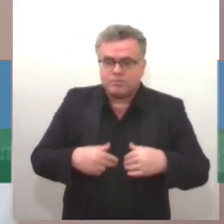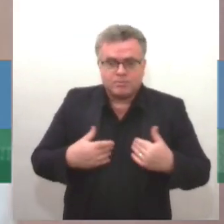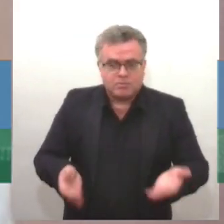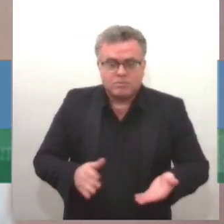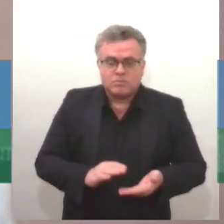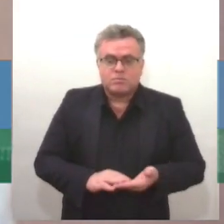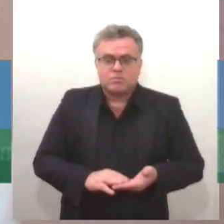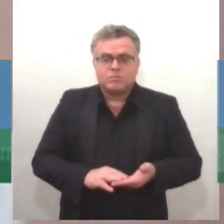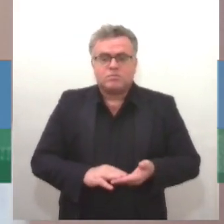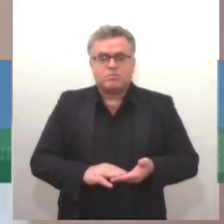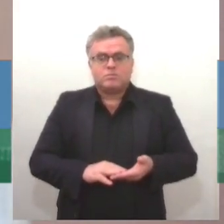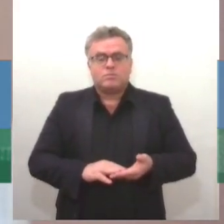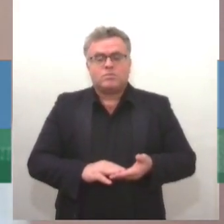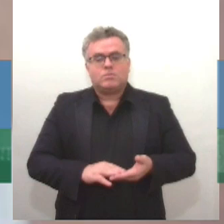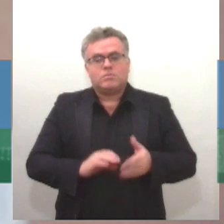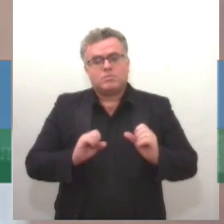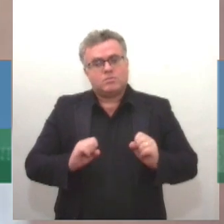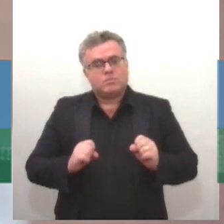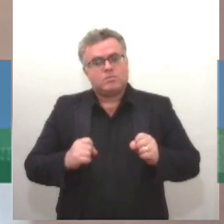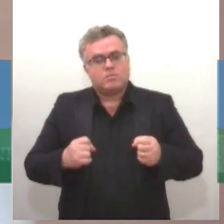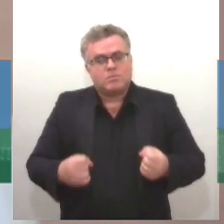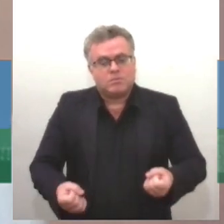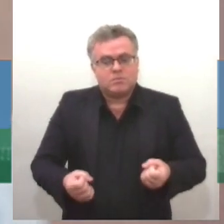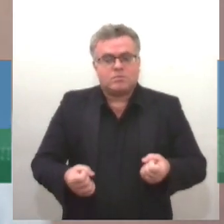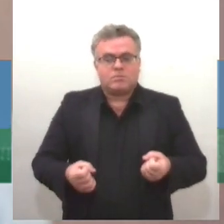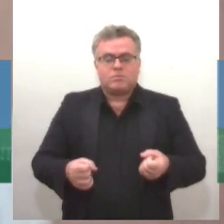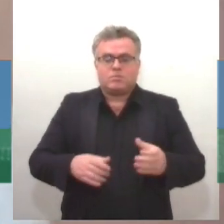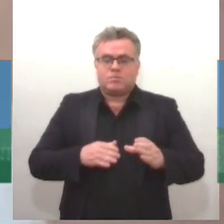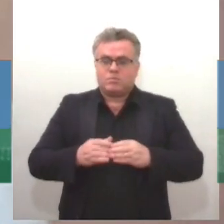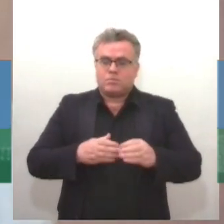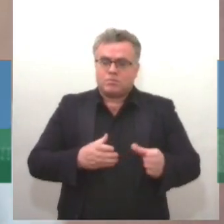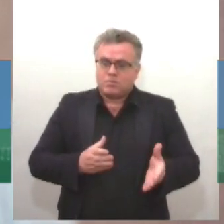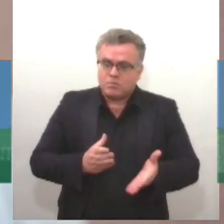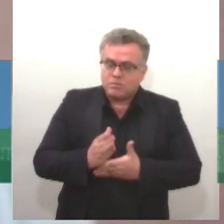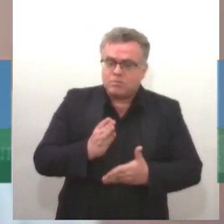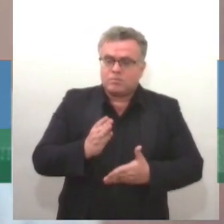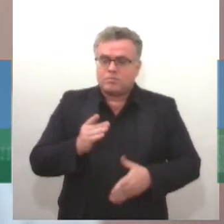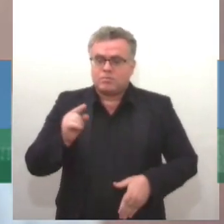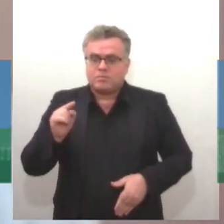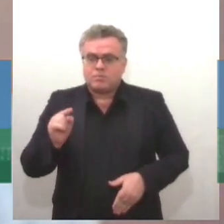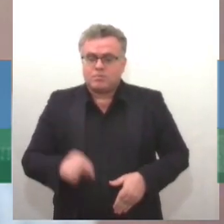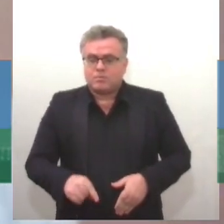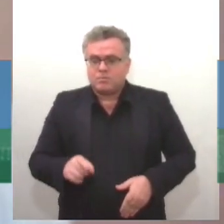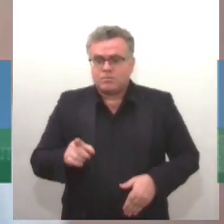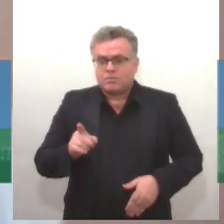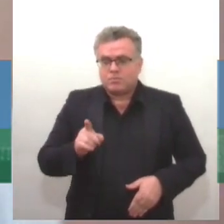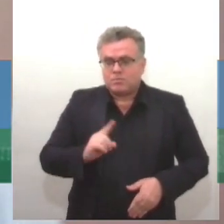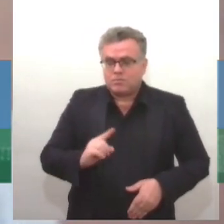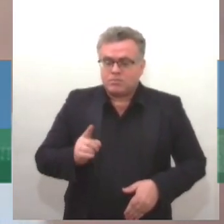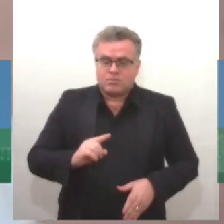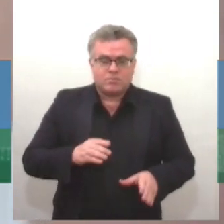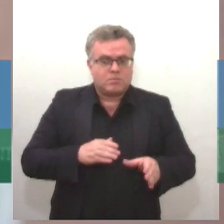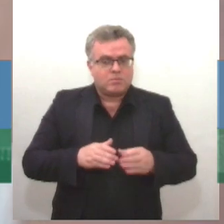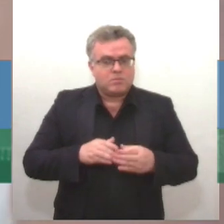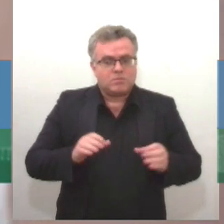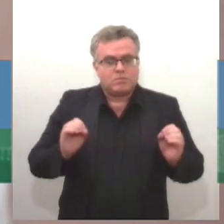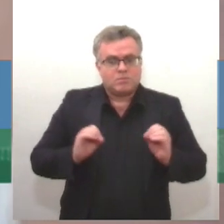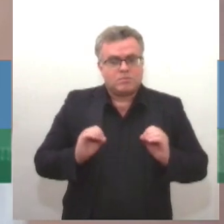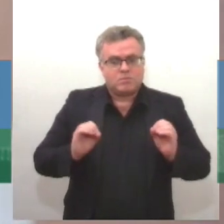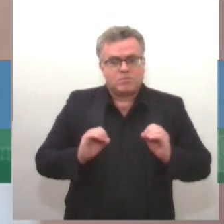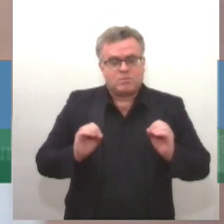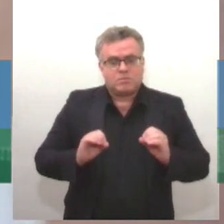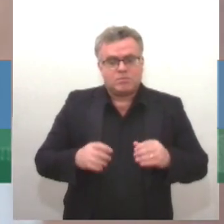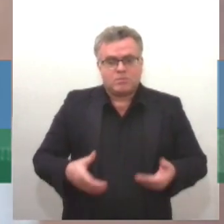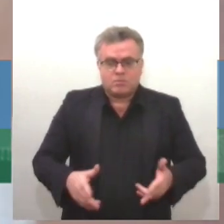funcionários dedicados, concursados, né? Aqui não, aqui é todo mundo sem concurso, entende? Então,